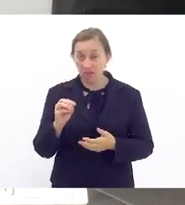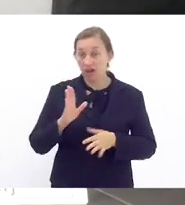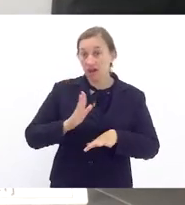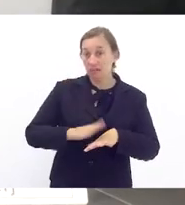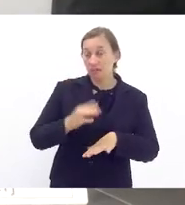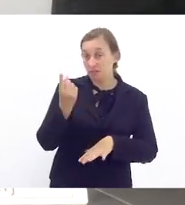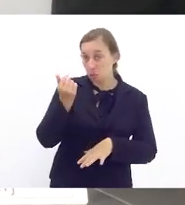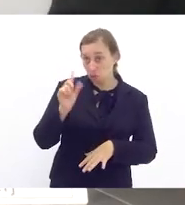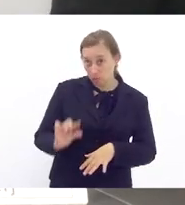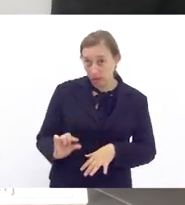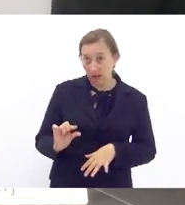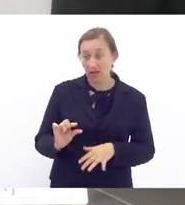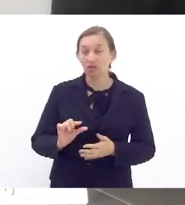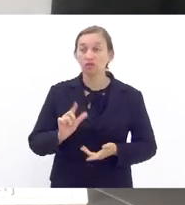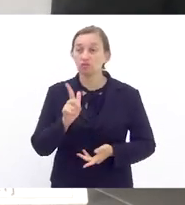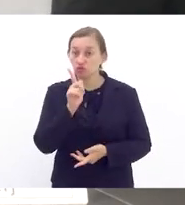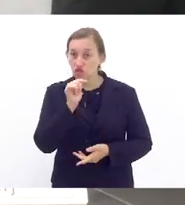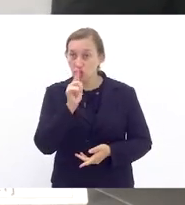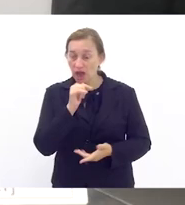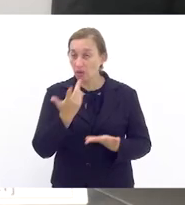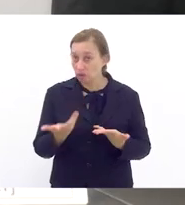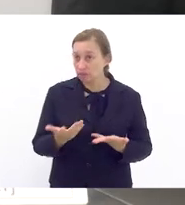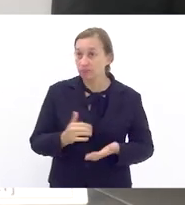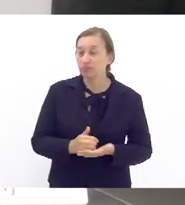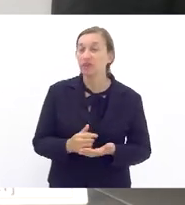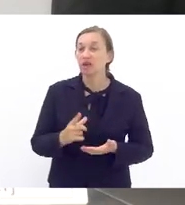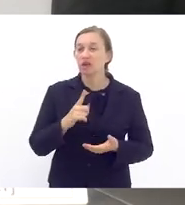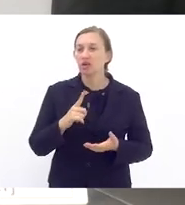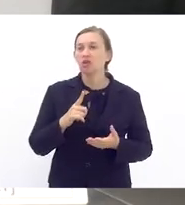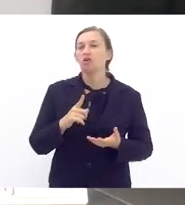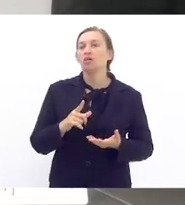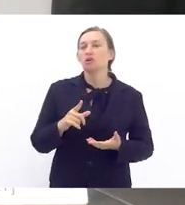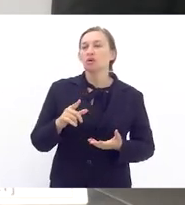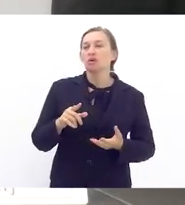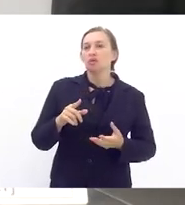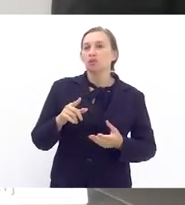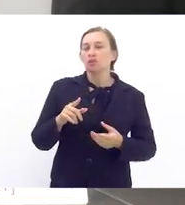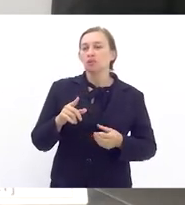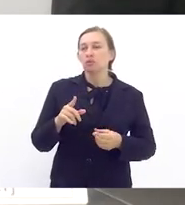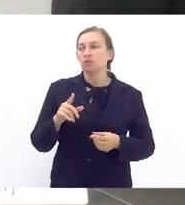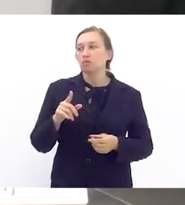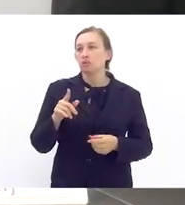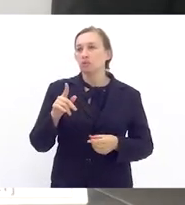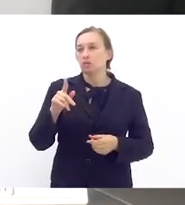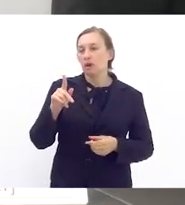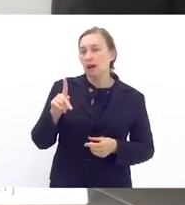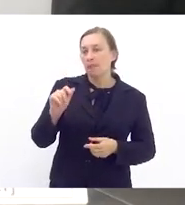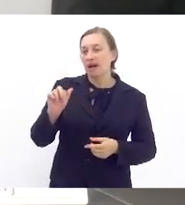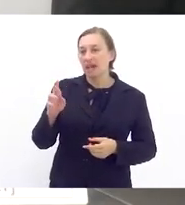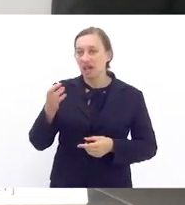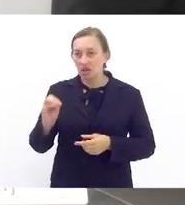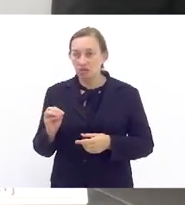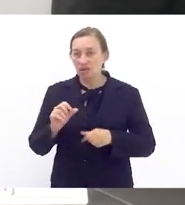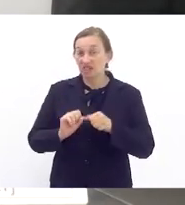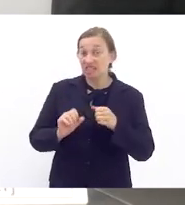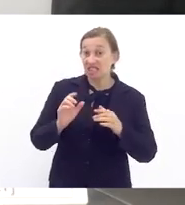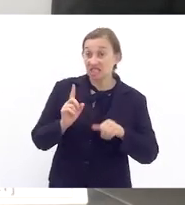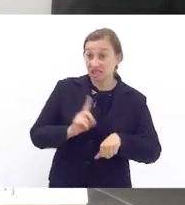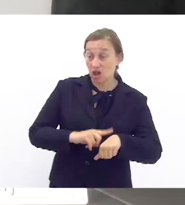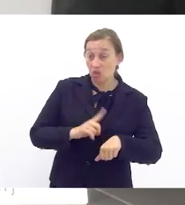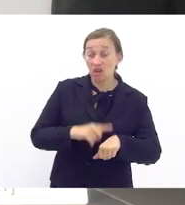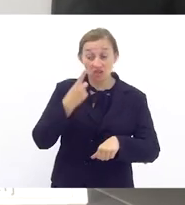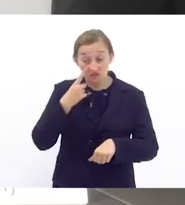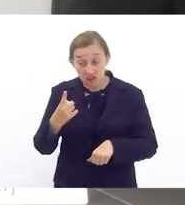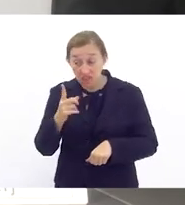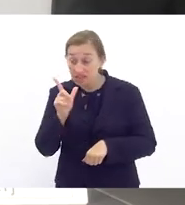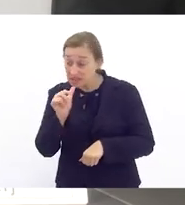existe na área de águas, a gente pode ter um equipamento que pode levar para o campo e fazer na hora, né? E verificar se aquela água